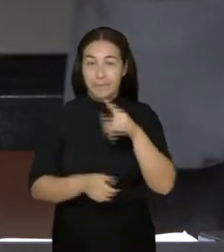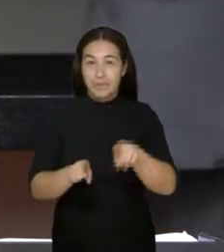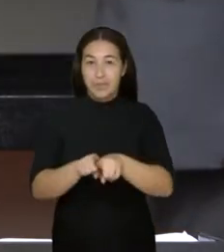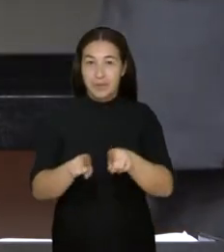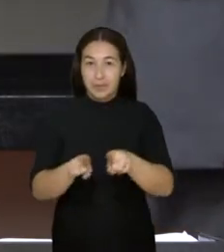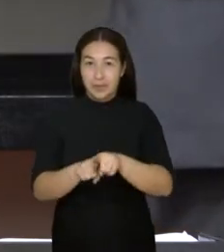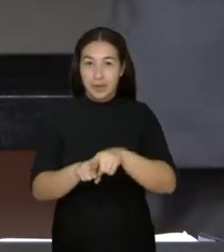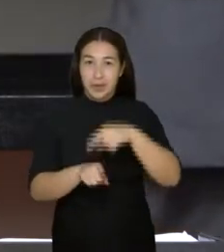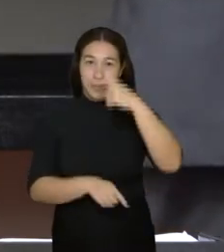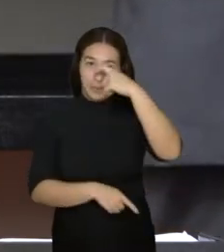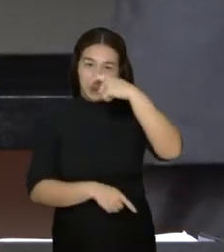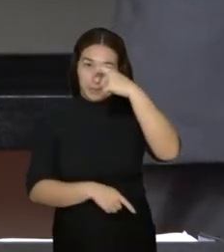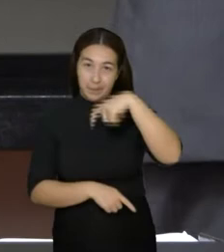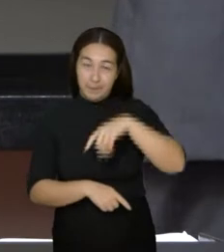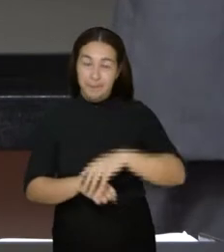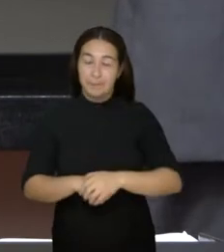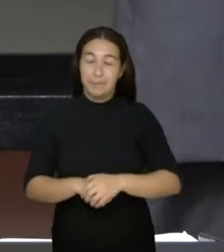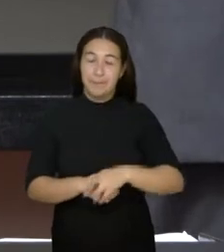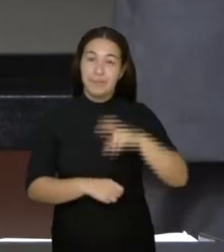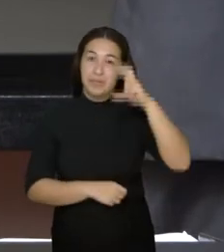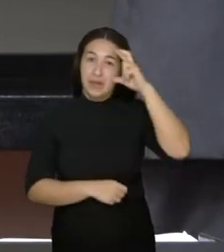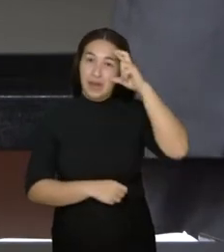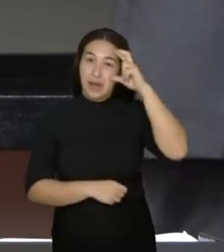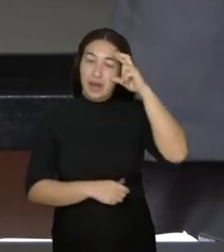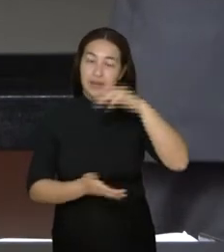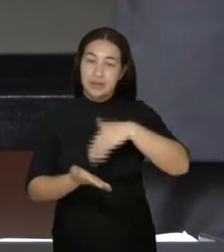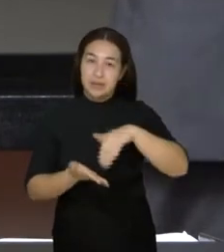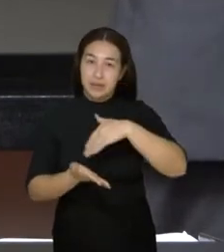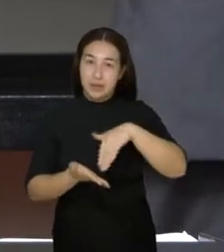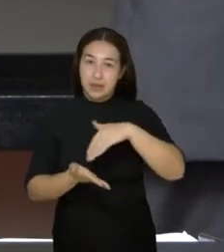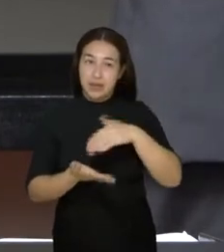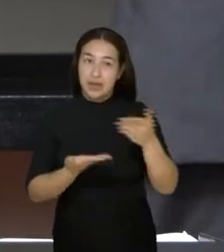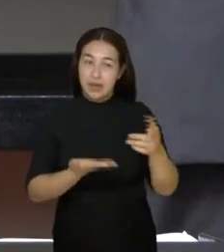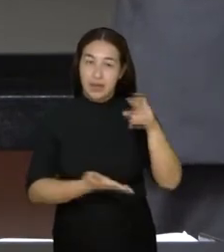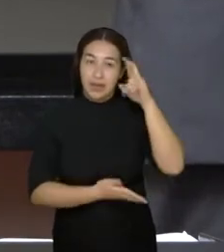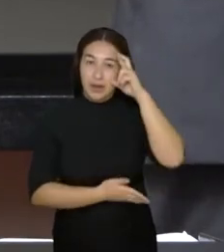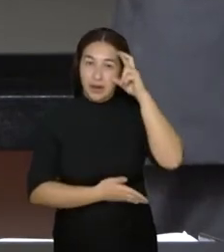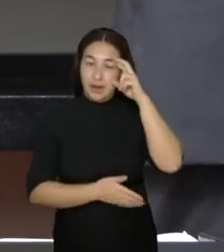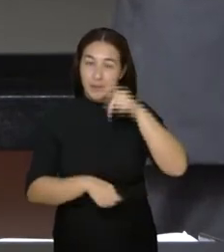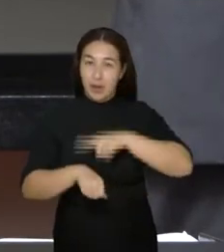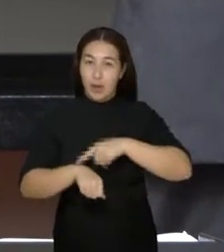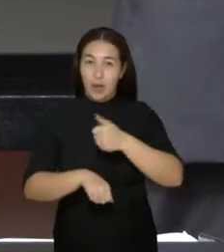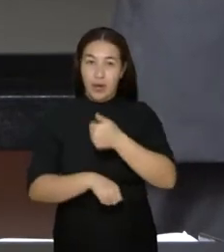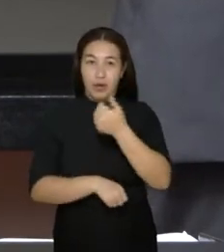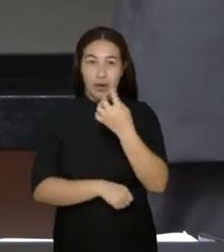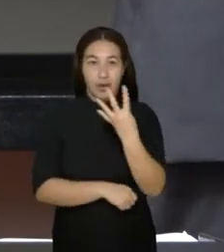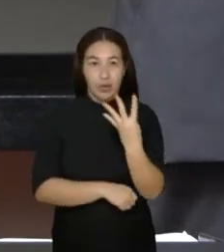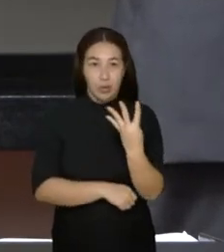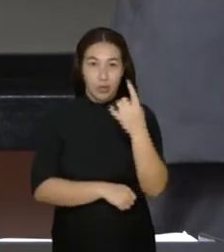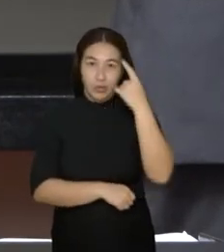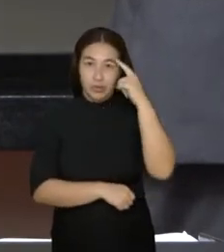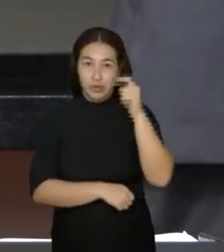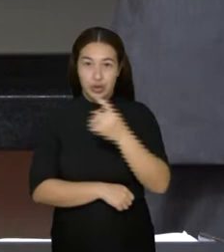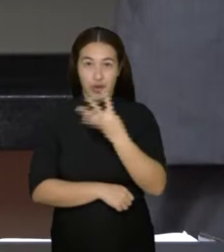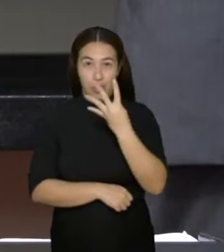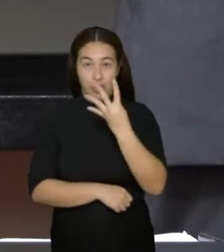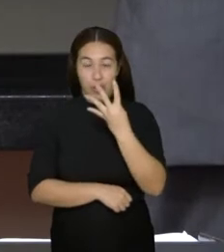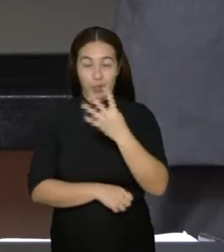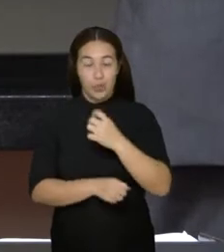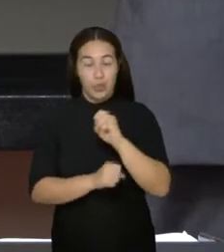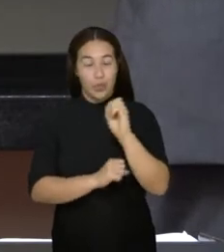cudilac Ricardo Alba e as secretaria deputado Ricardo Alba às 14 horas o dia 4 de outubro do ano